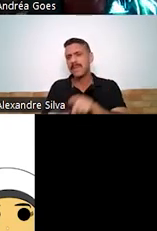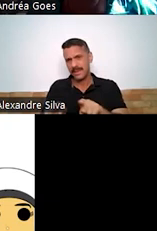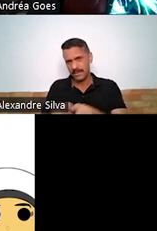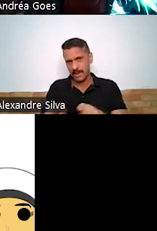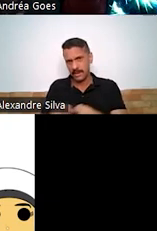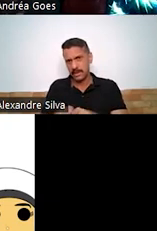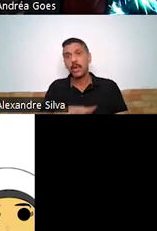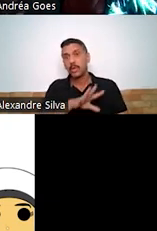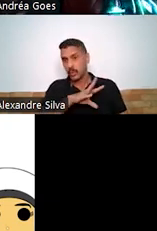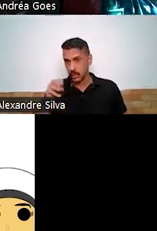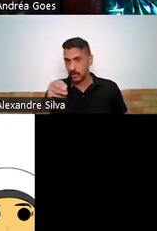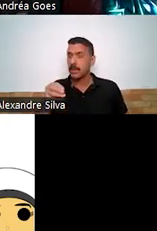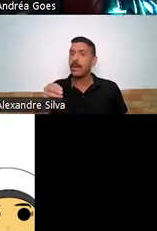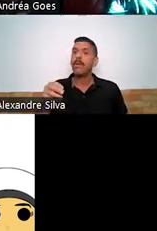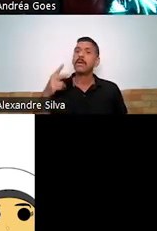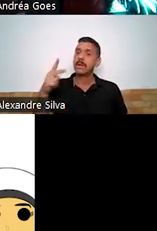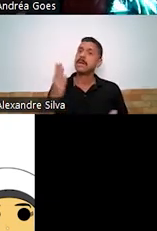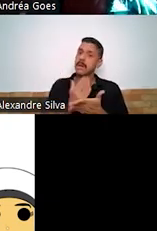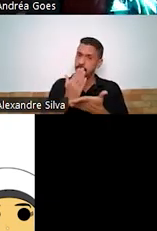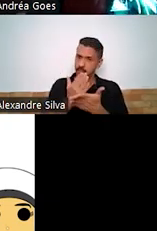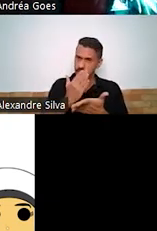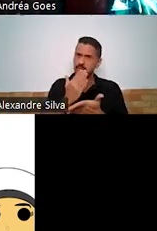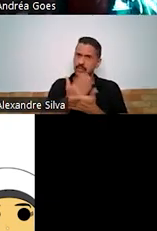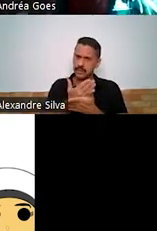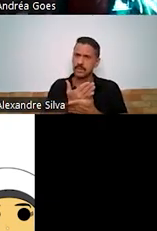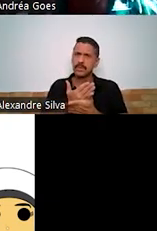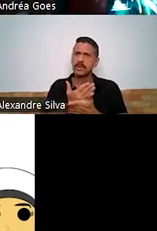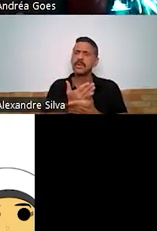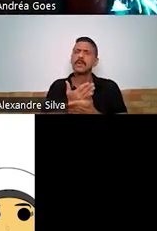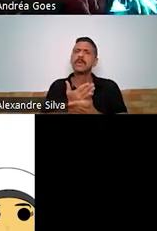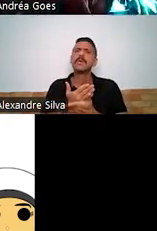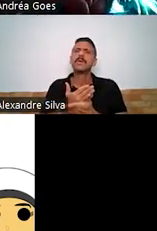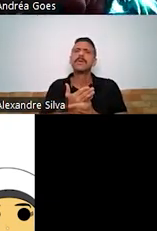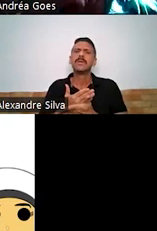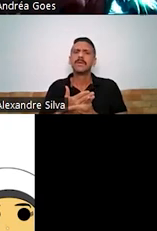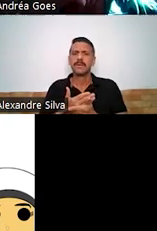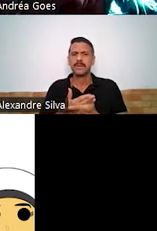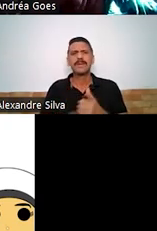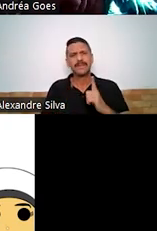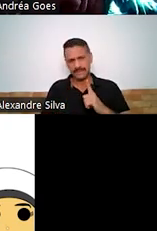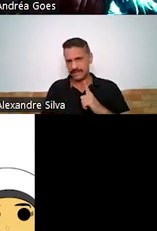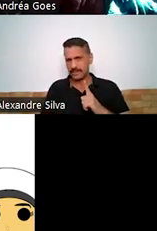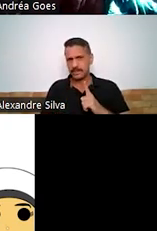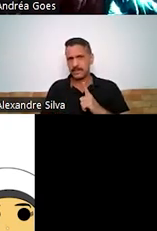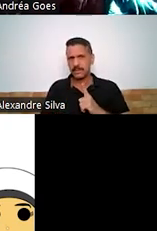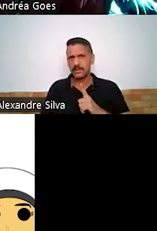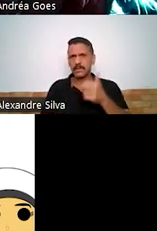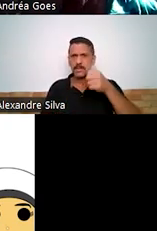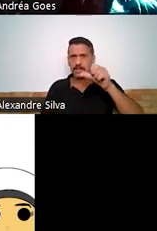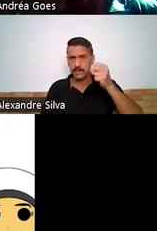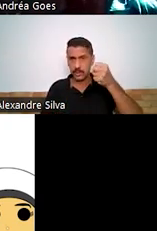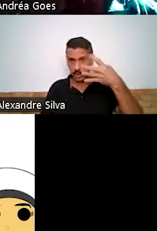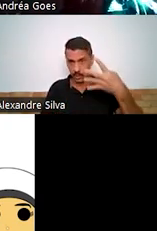todos eles sejam obras que têm ainda, não Brave é super masculino também, em